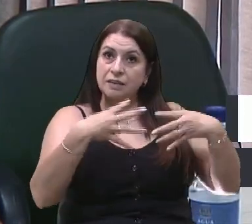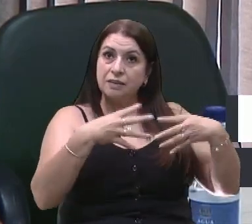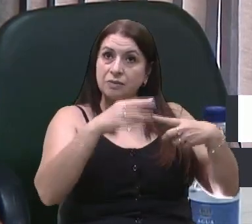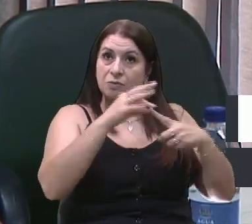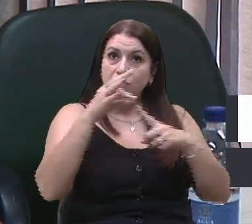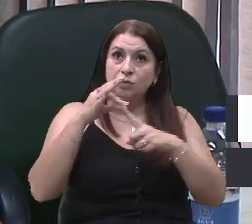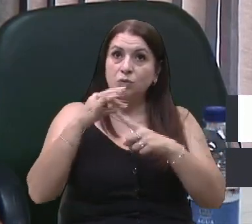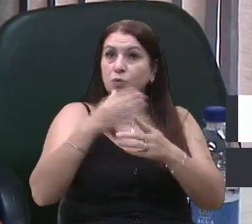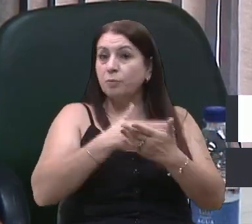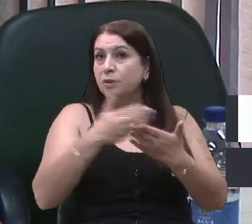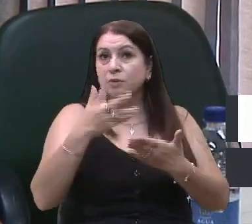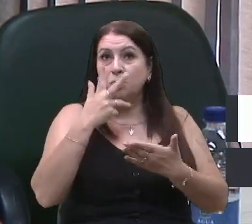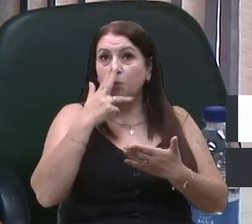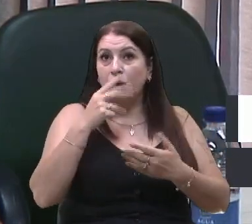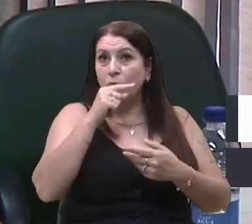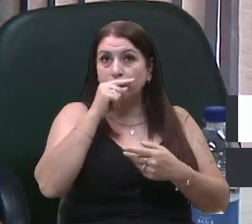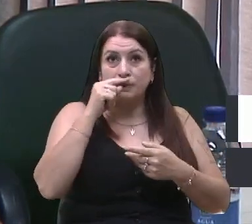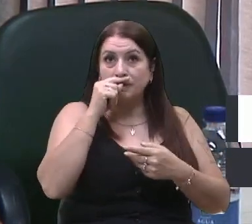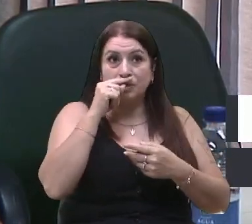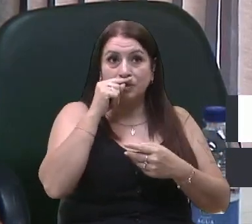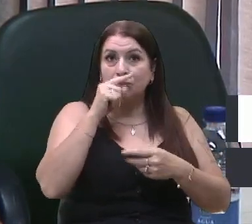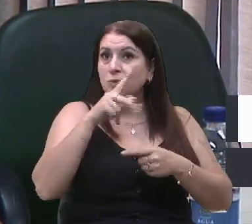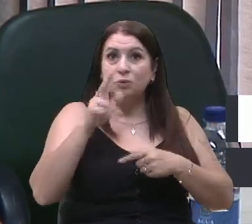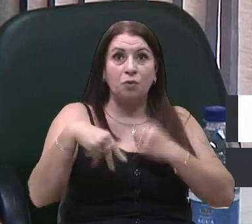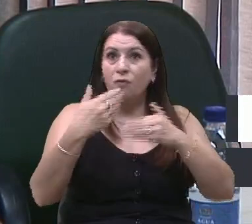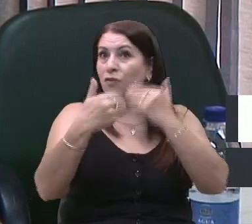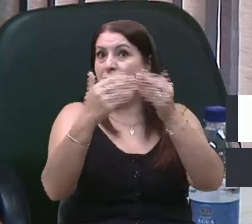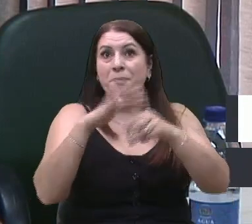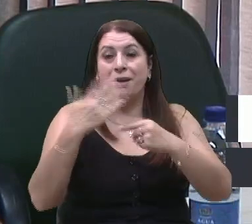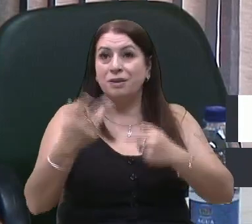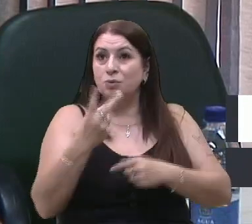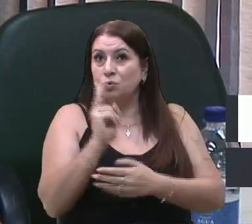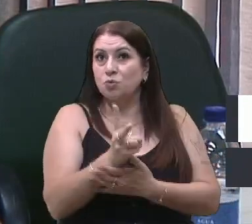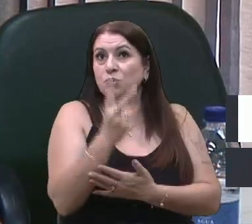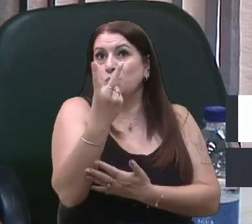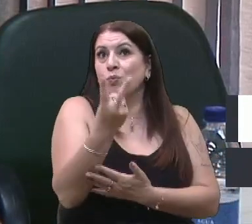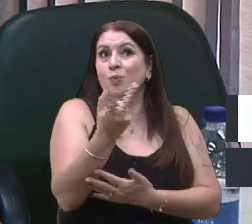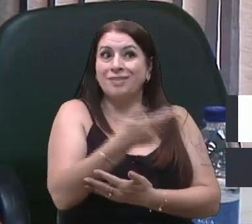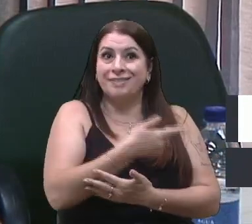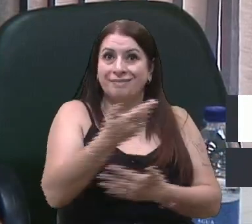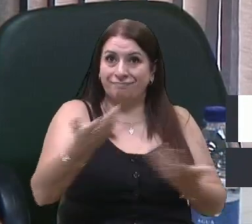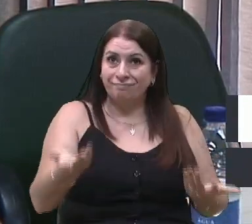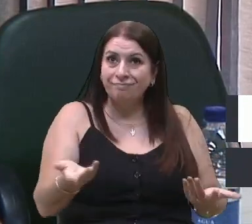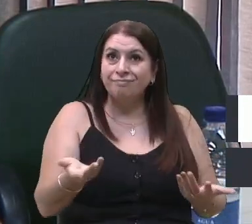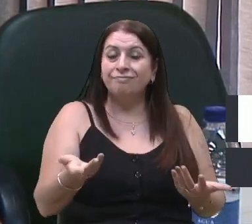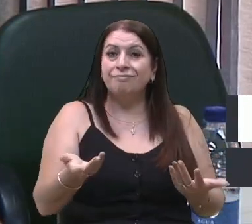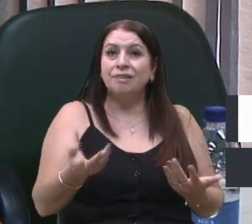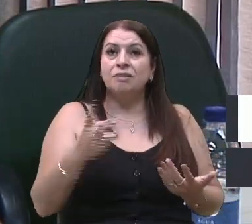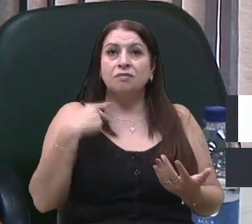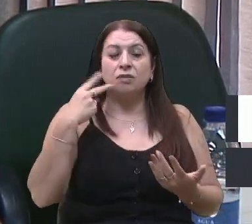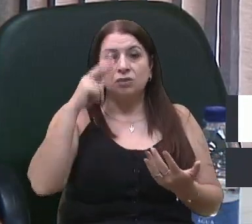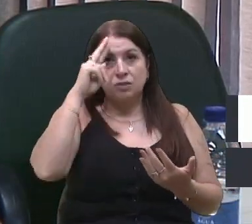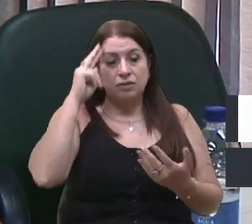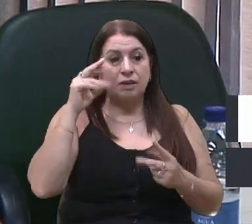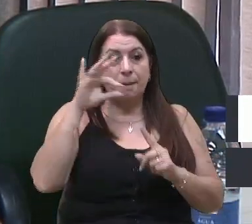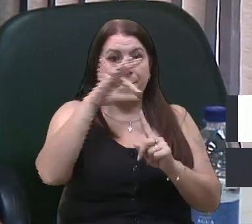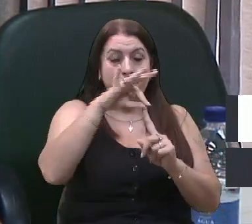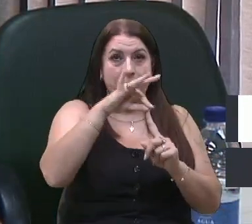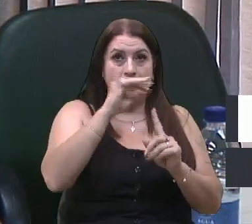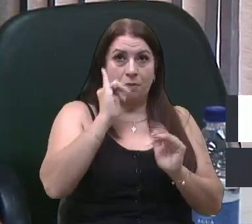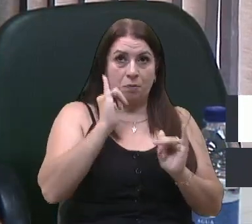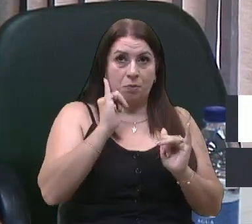governo Sartori e não evoluíram mais do que duas. Seguimos nas duas. Né? O vereador Rafael falou aqui das paradas de